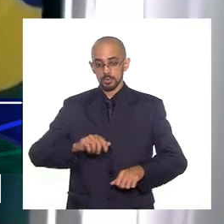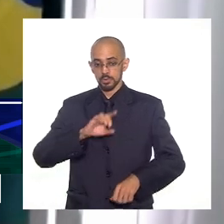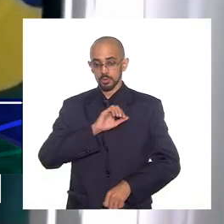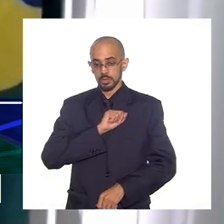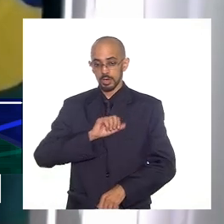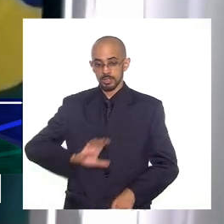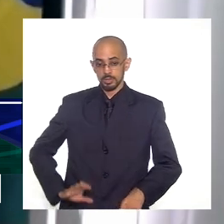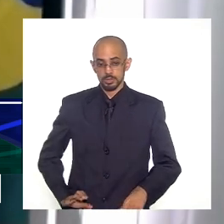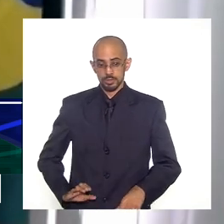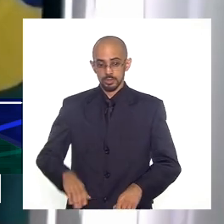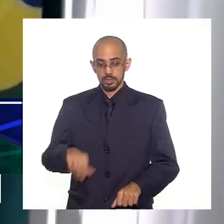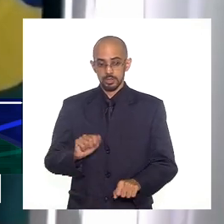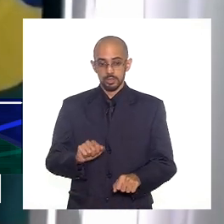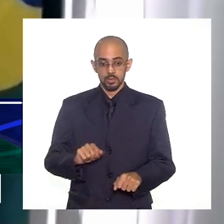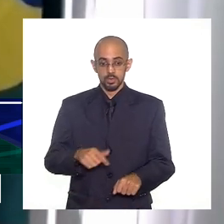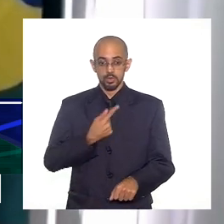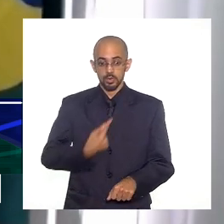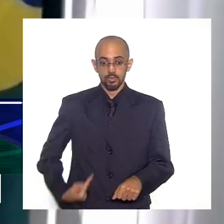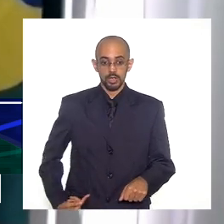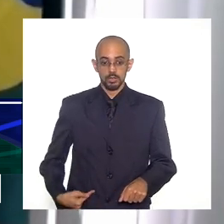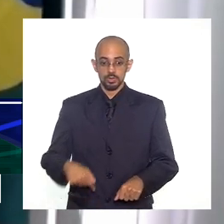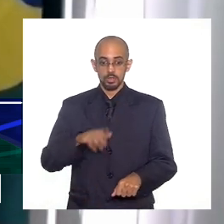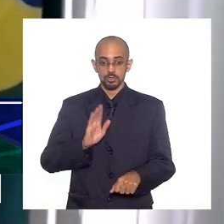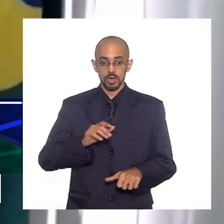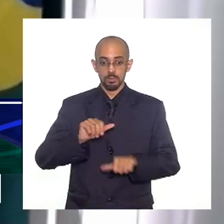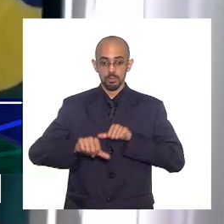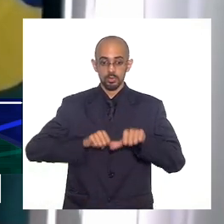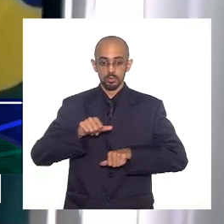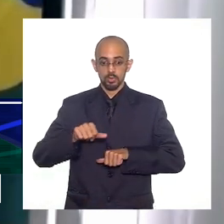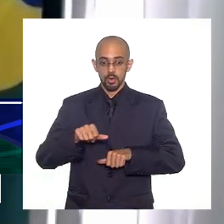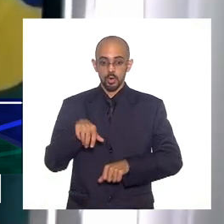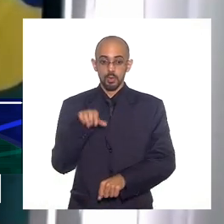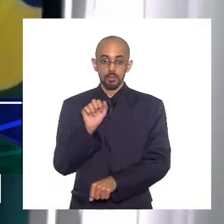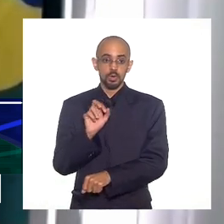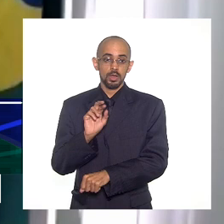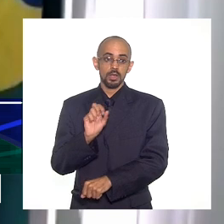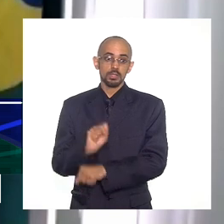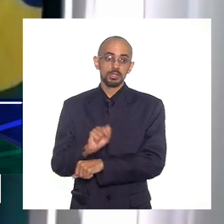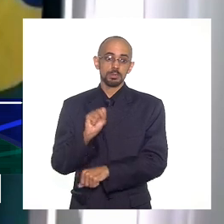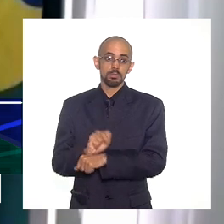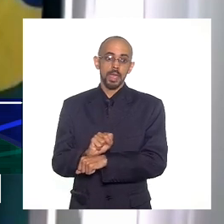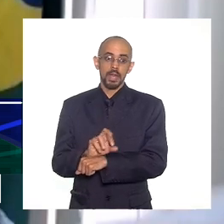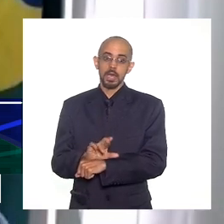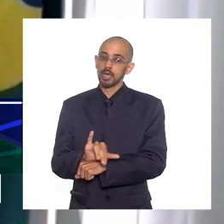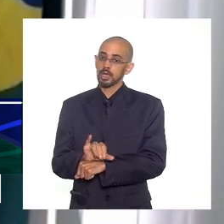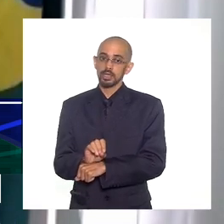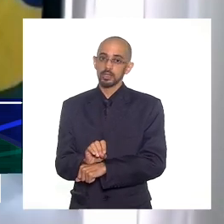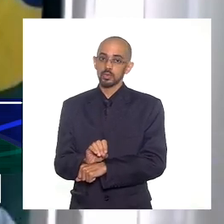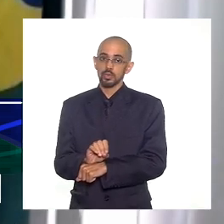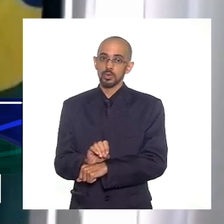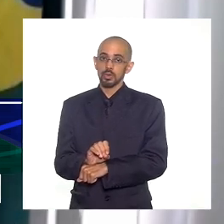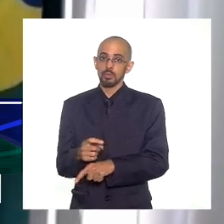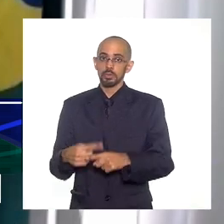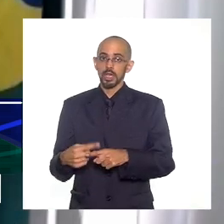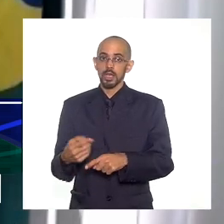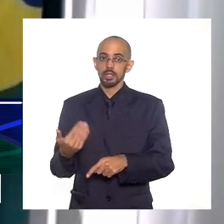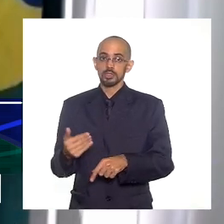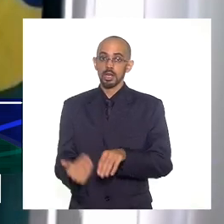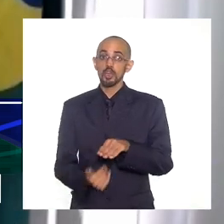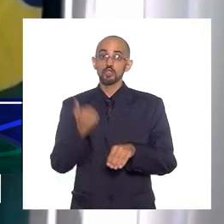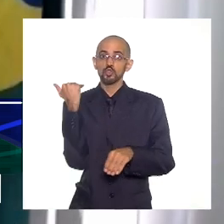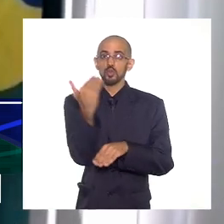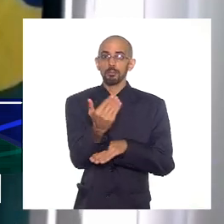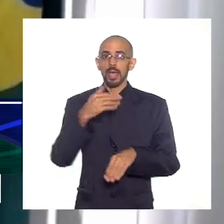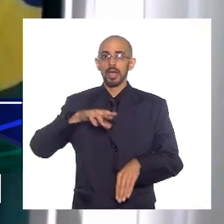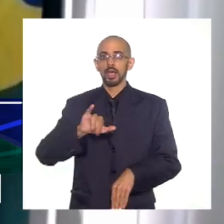O governo do Estado já mudou o nome desse projeto para Espera Rio, que as pessoas estão esperando, esperando, esperando, e nada